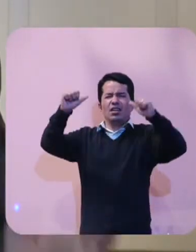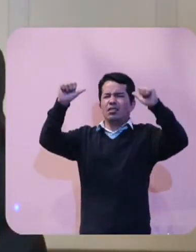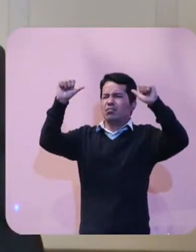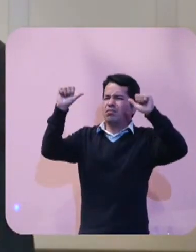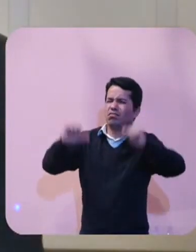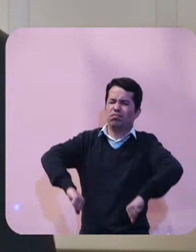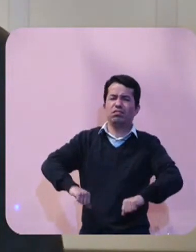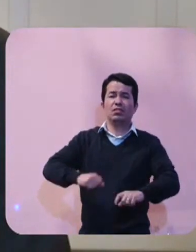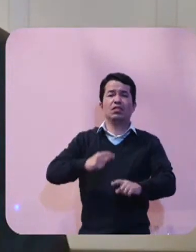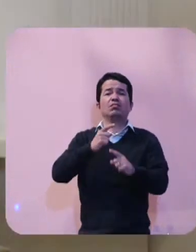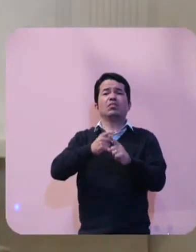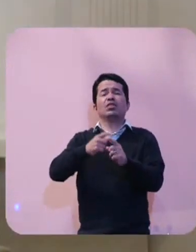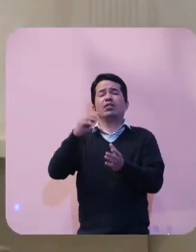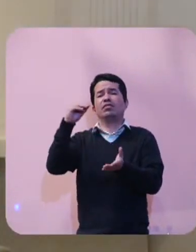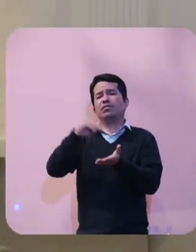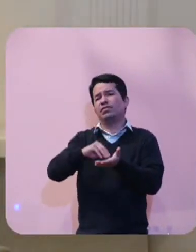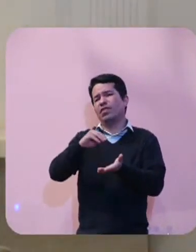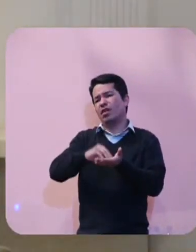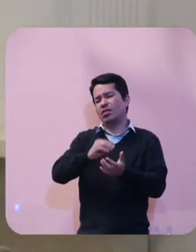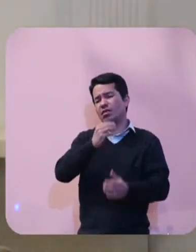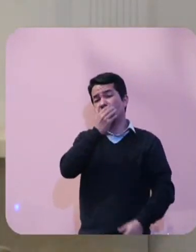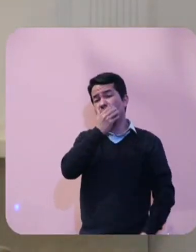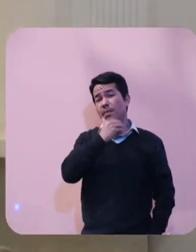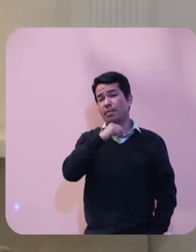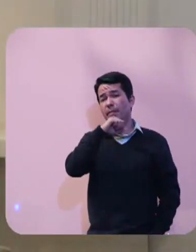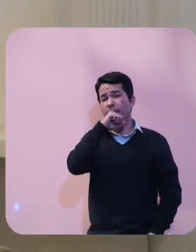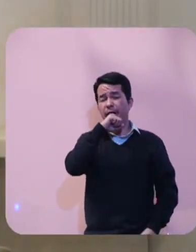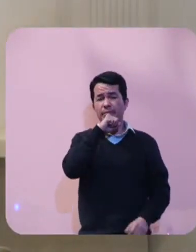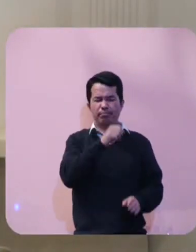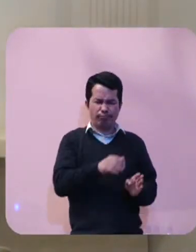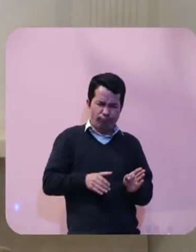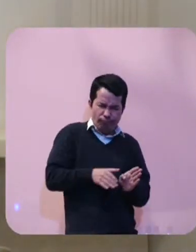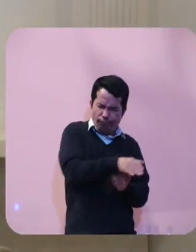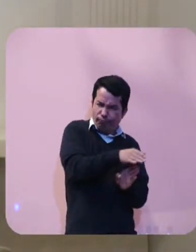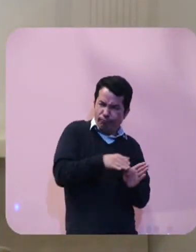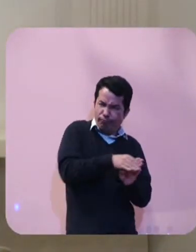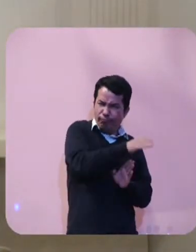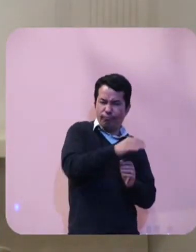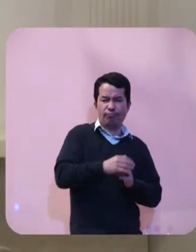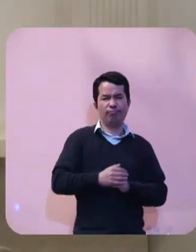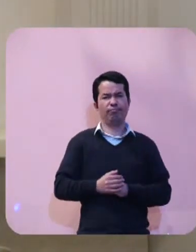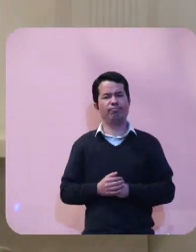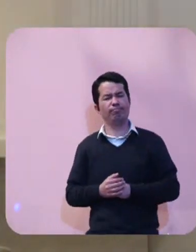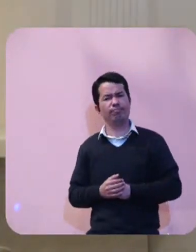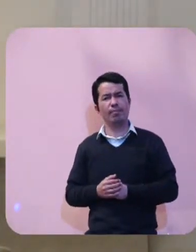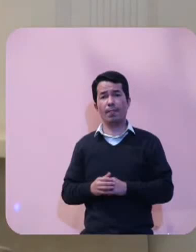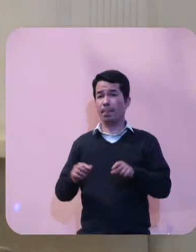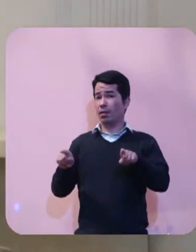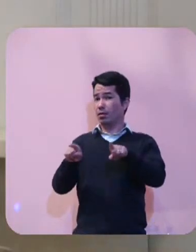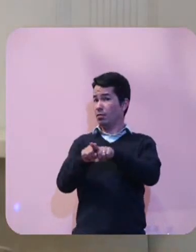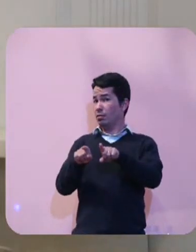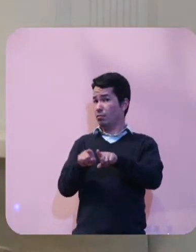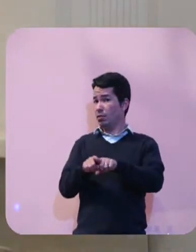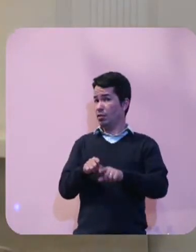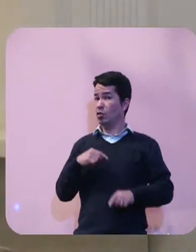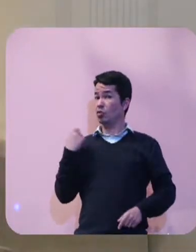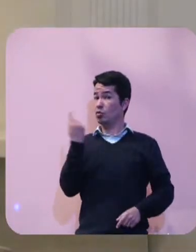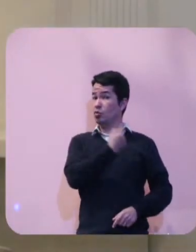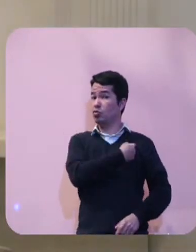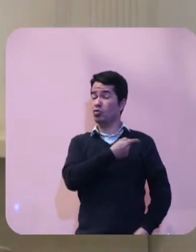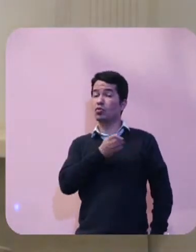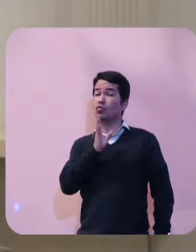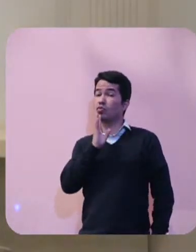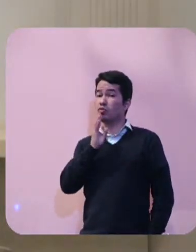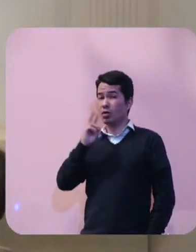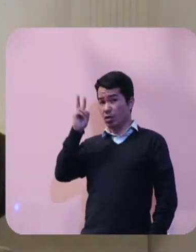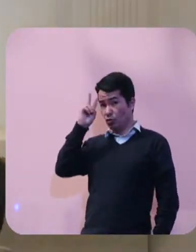não foi tratado. Quando a gente olha, por exemplo, a história de Eli, não é? Eli, sacerdote de Deus, homem